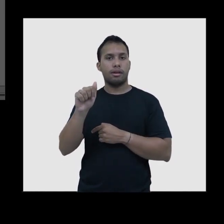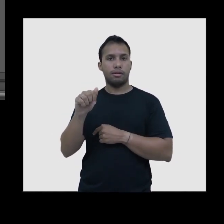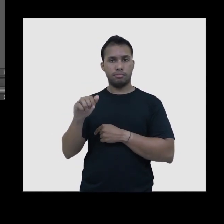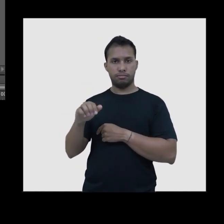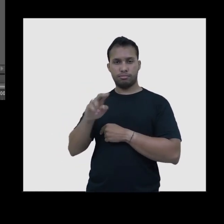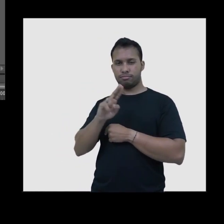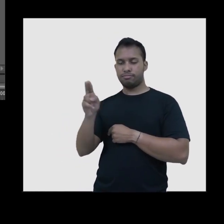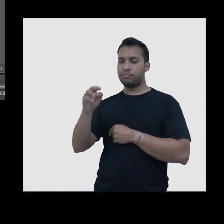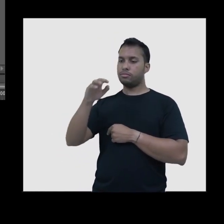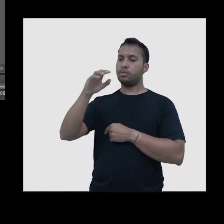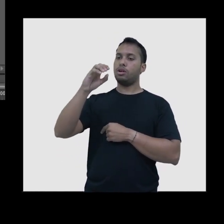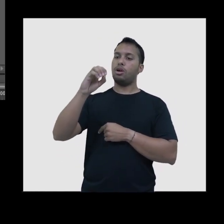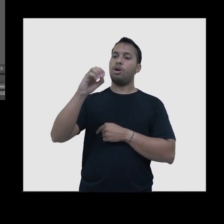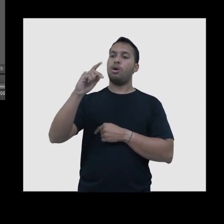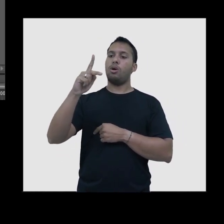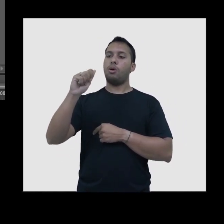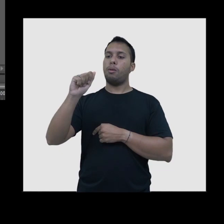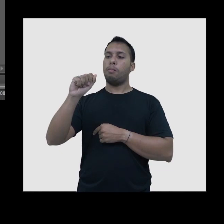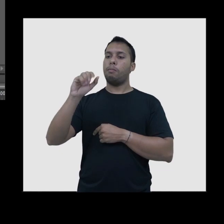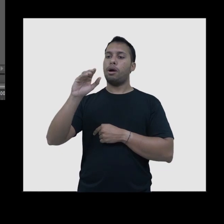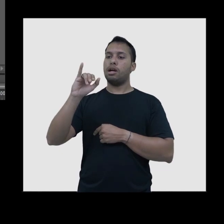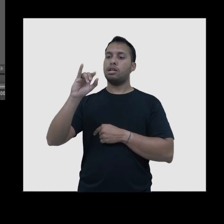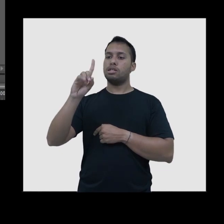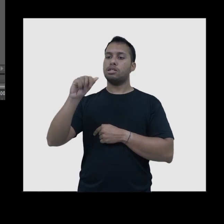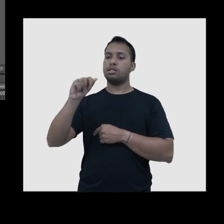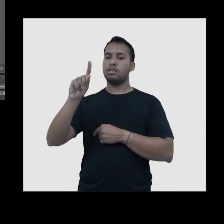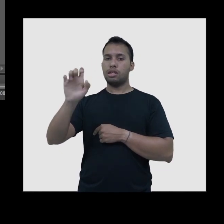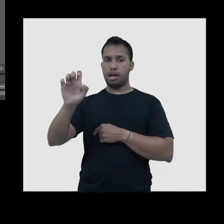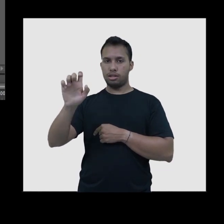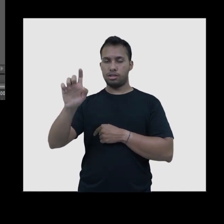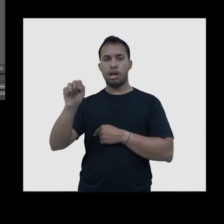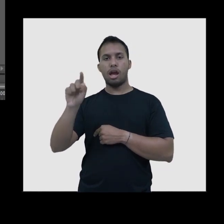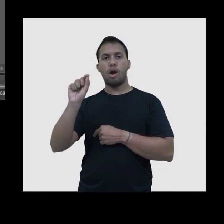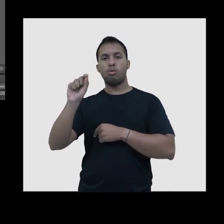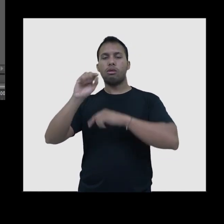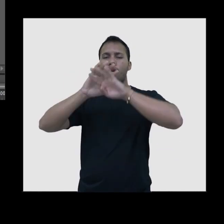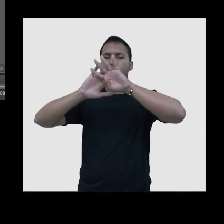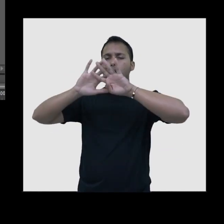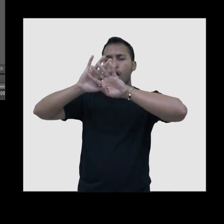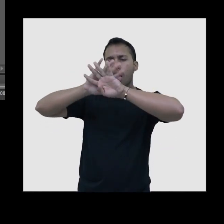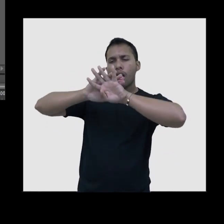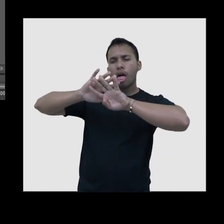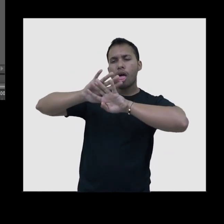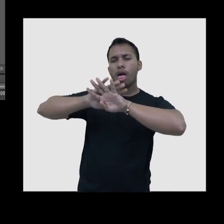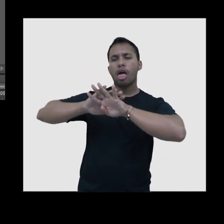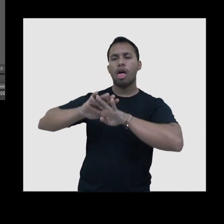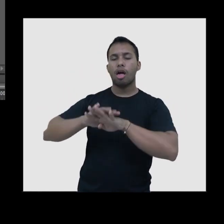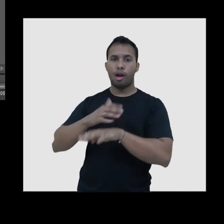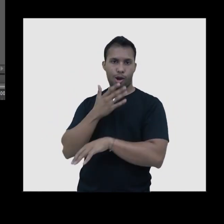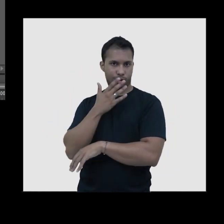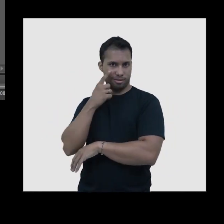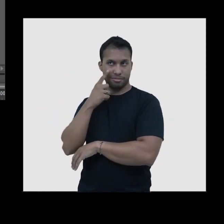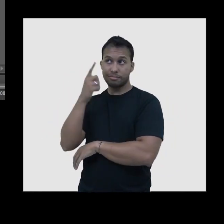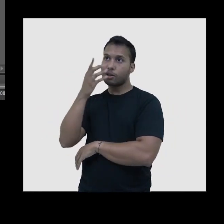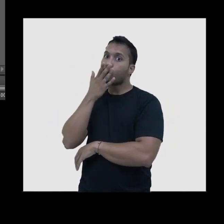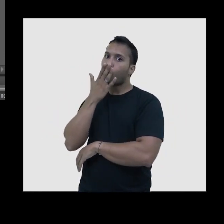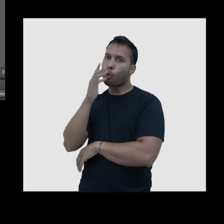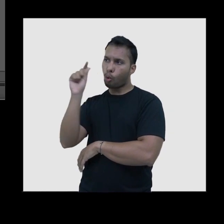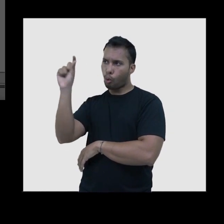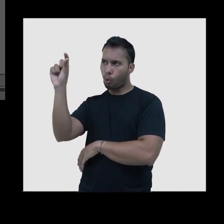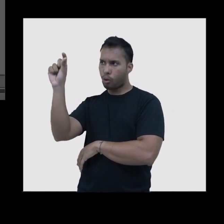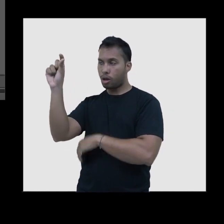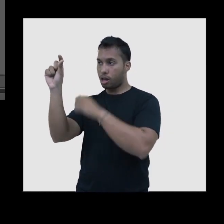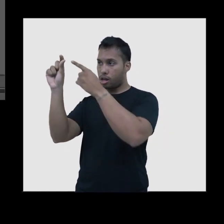modificar aqui agora? Eu vou modificar a sua opacidade, eu vou deixar ele um pouco transparente. Logo abaixo da